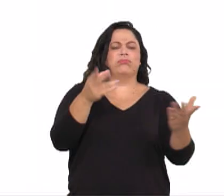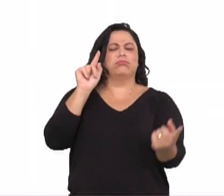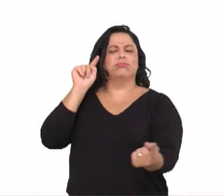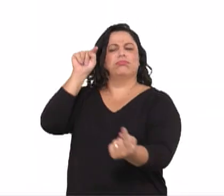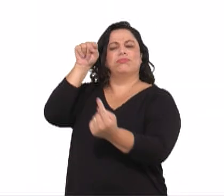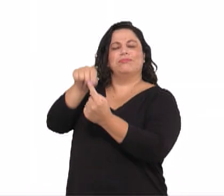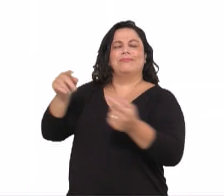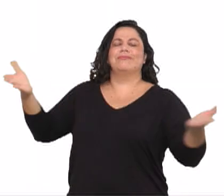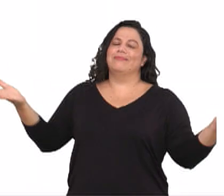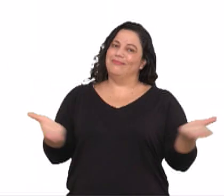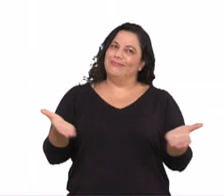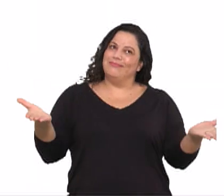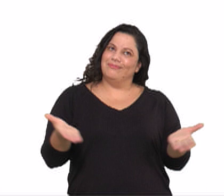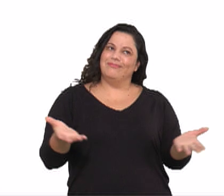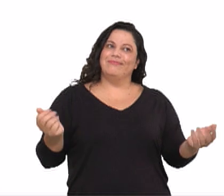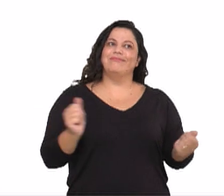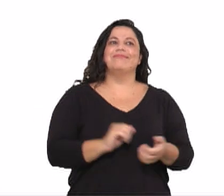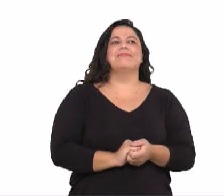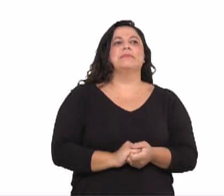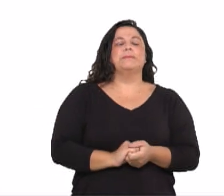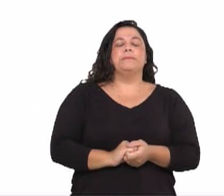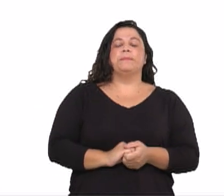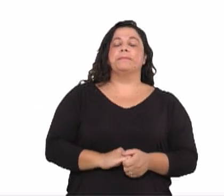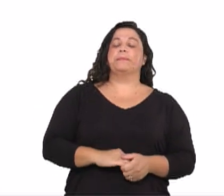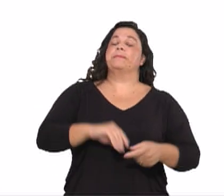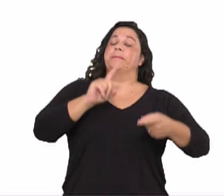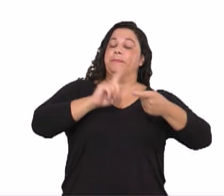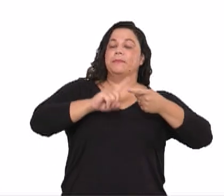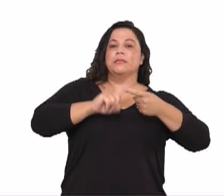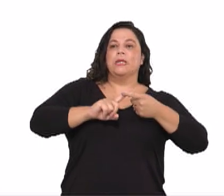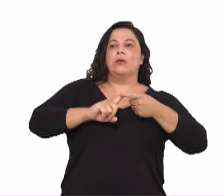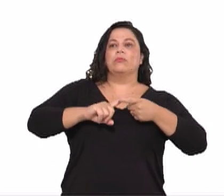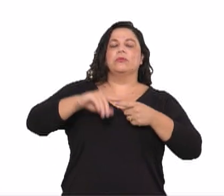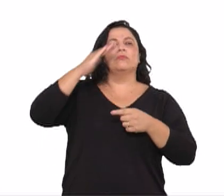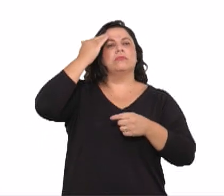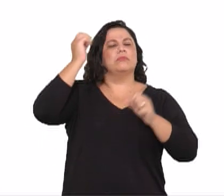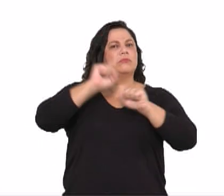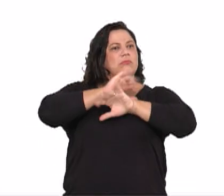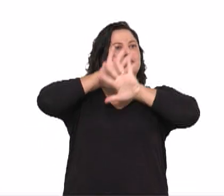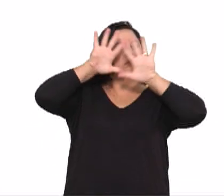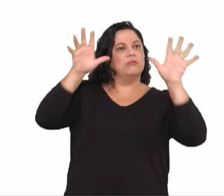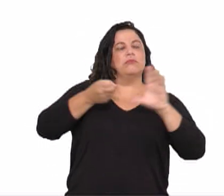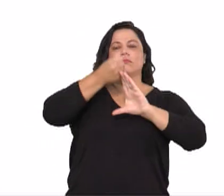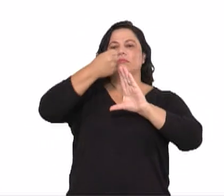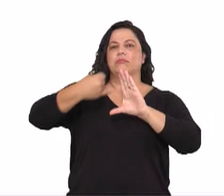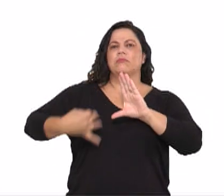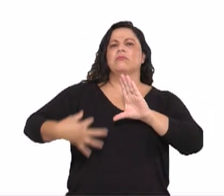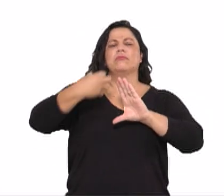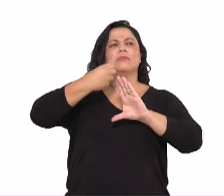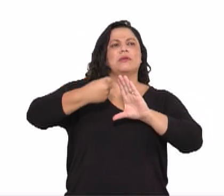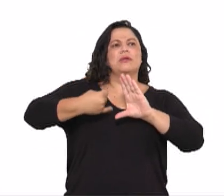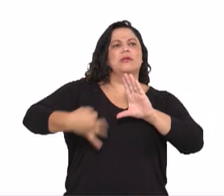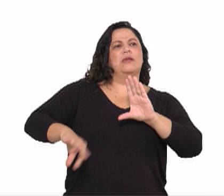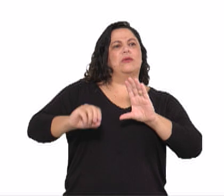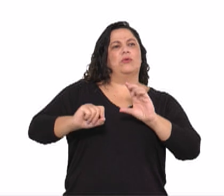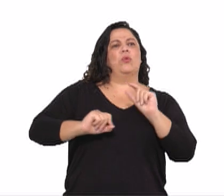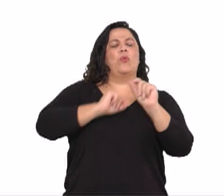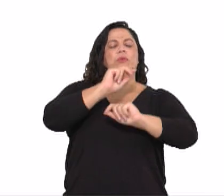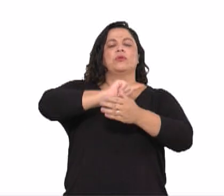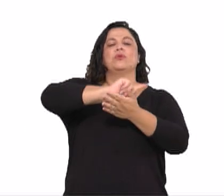lá. Compreender as características composicionais do gênero poema. Gostam de